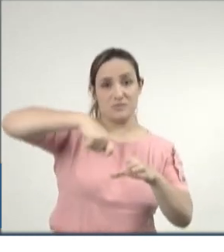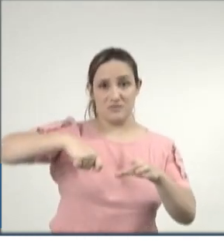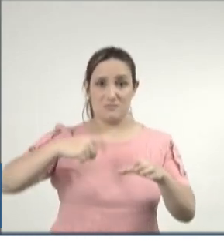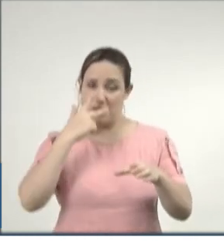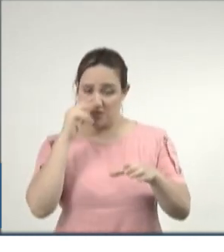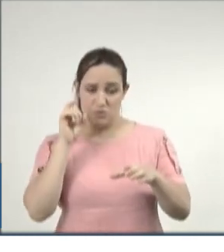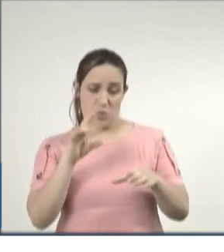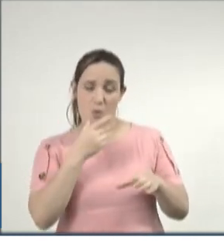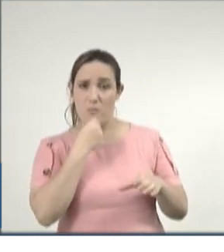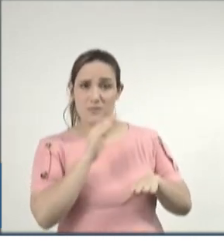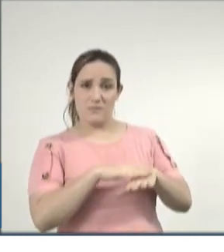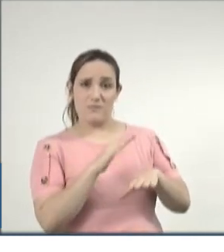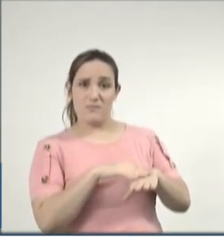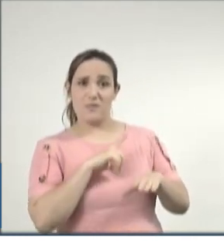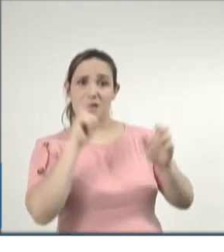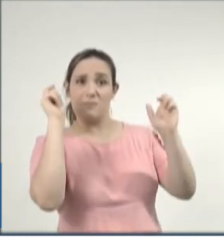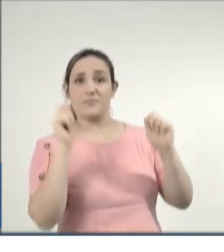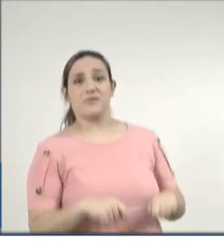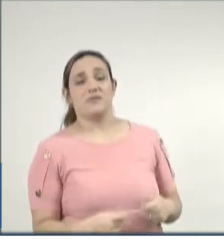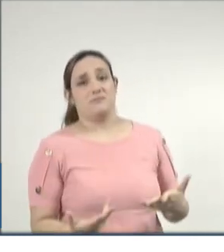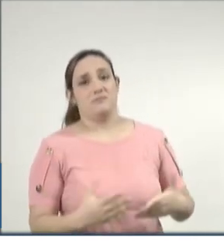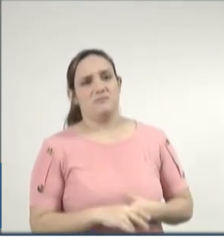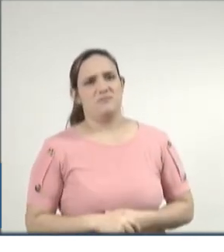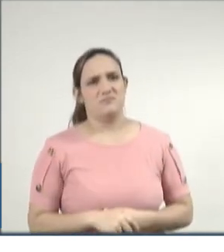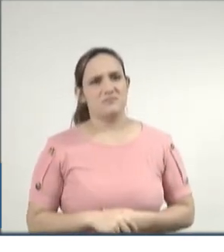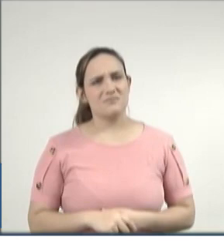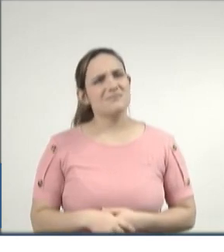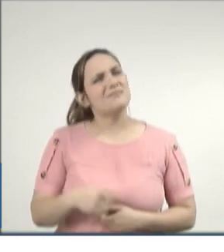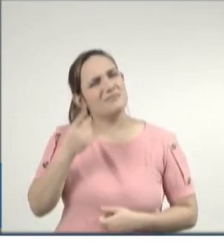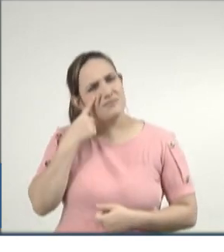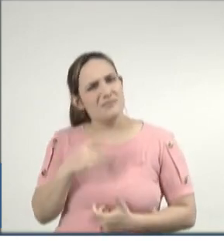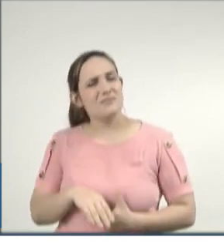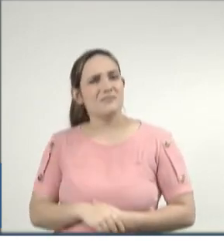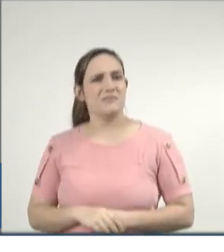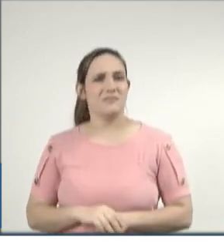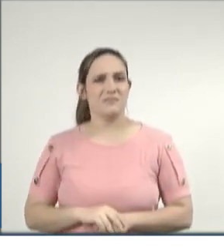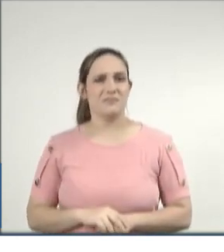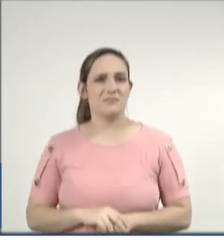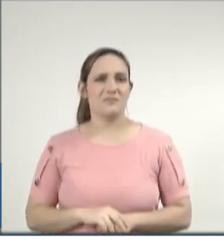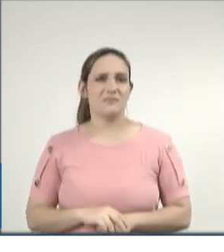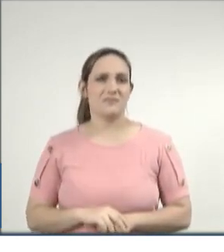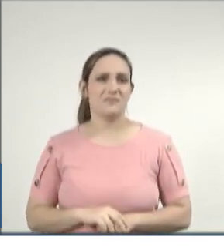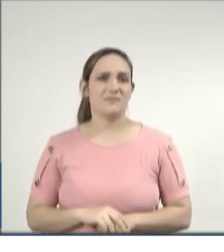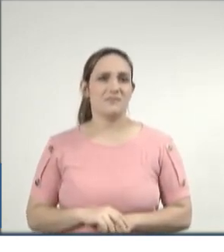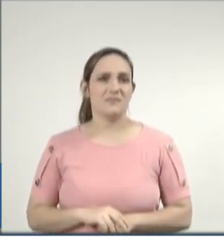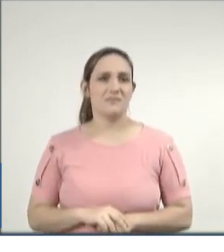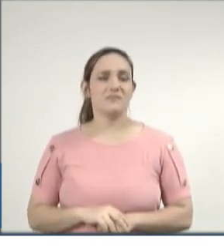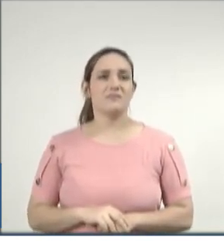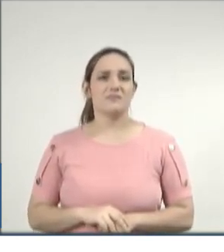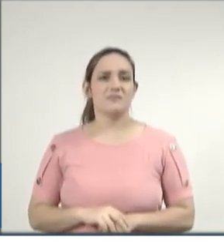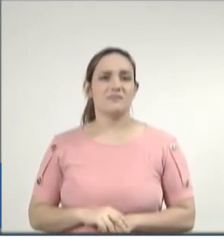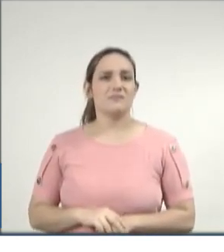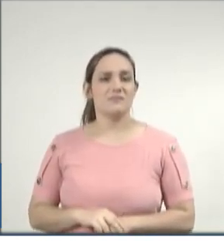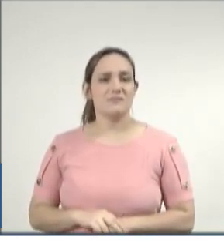é verdade? A gente não para pensar nisso, né? Não é?